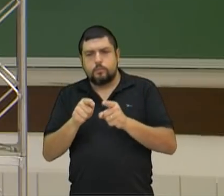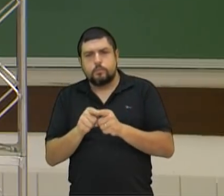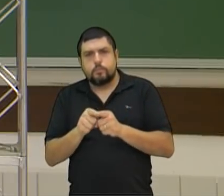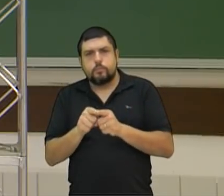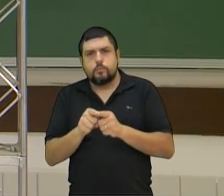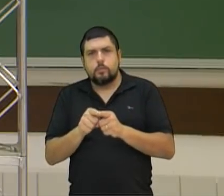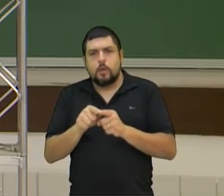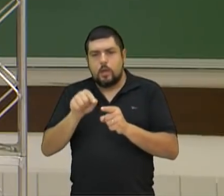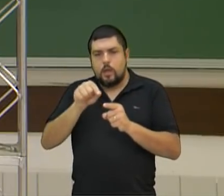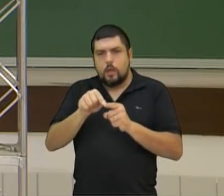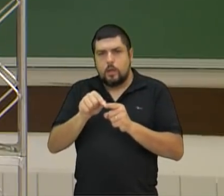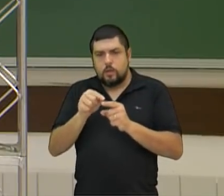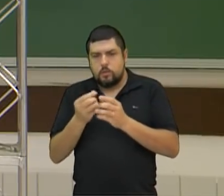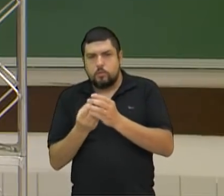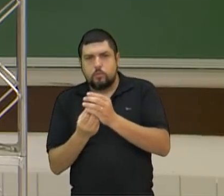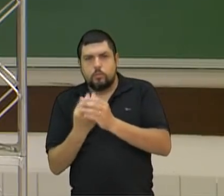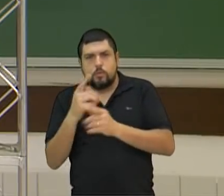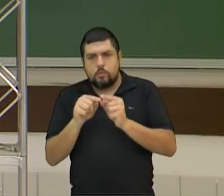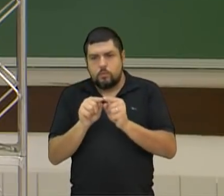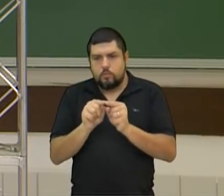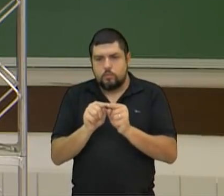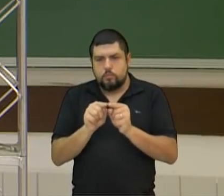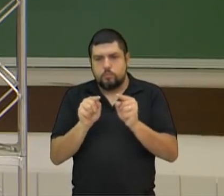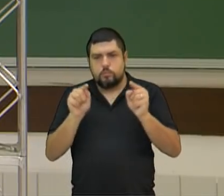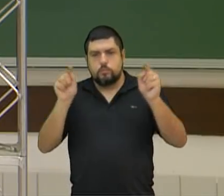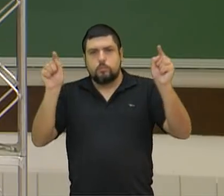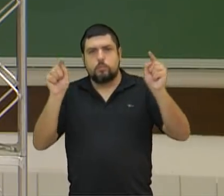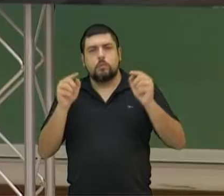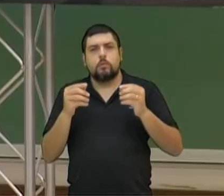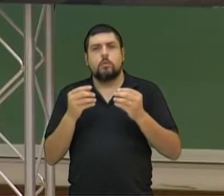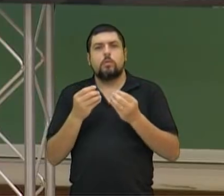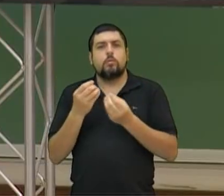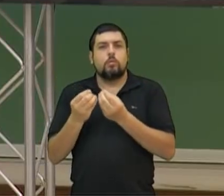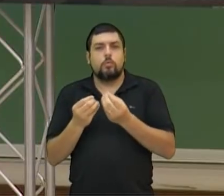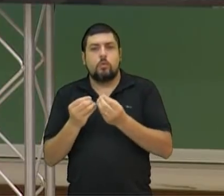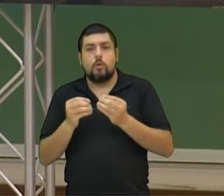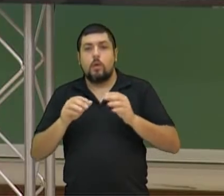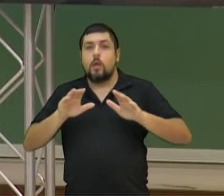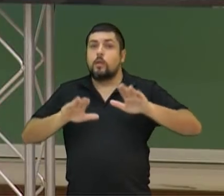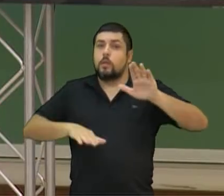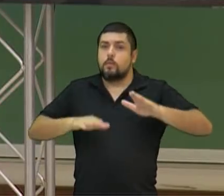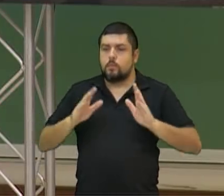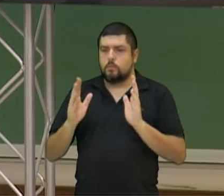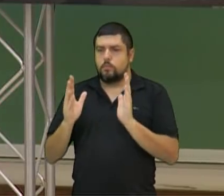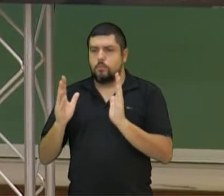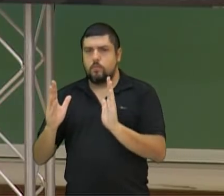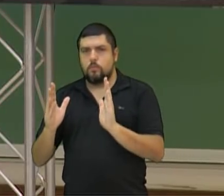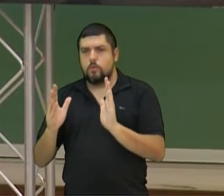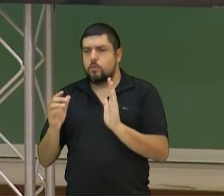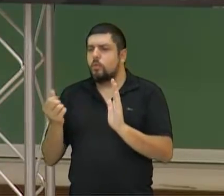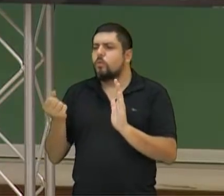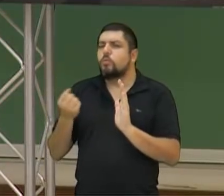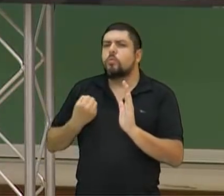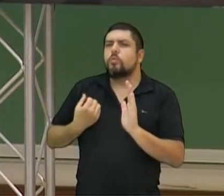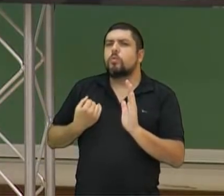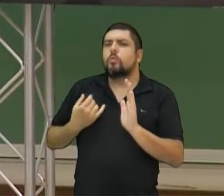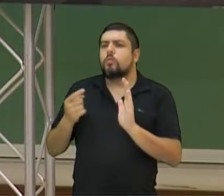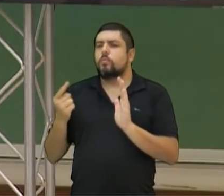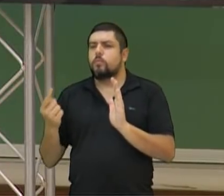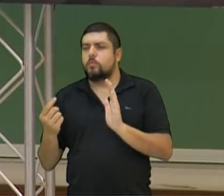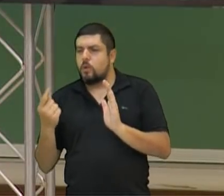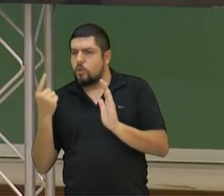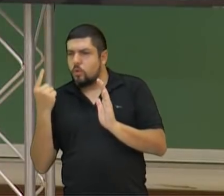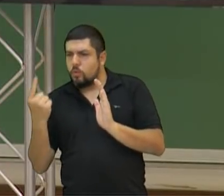ficar exatamente deslocado quantas unidades estiver definido no módulo, tá? Então, aqui eu tenho módulo